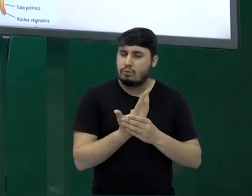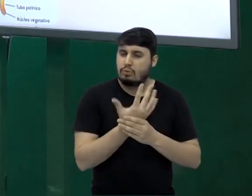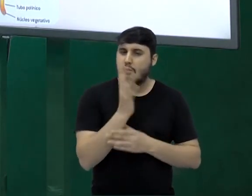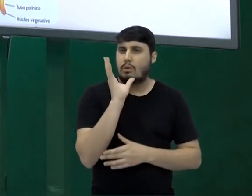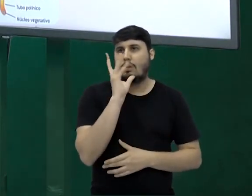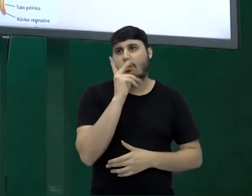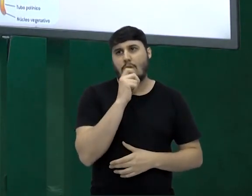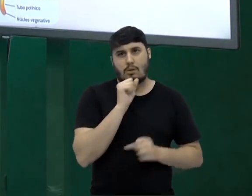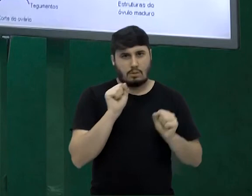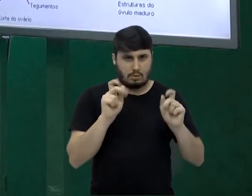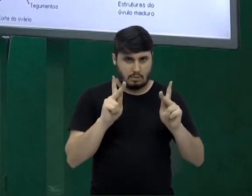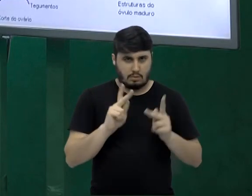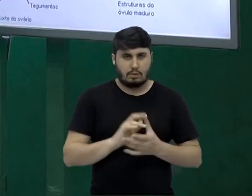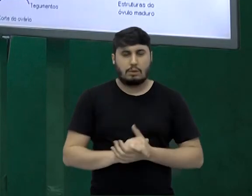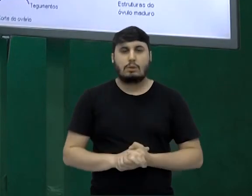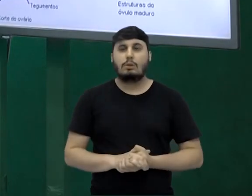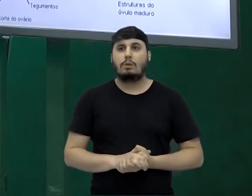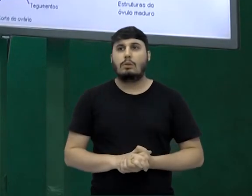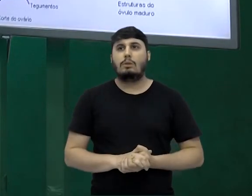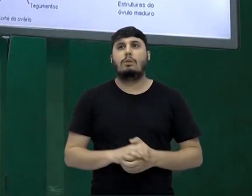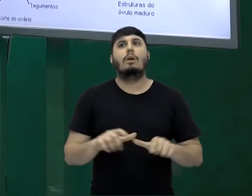beleza?